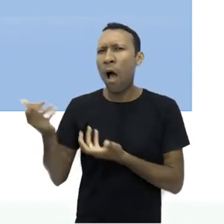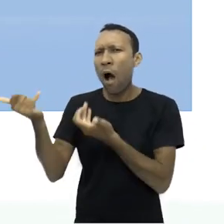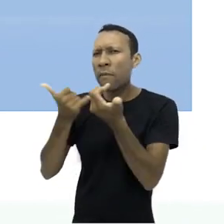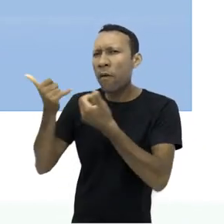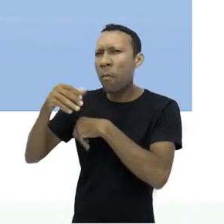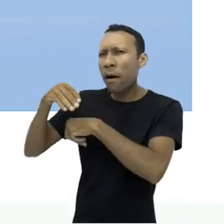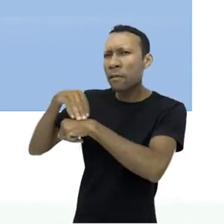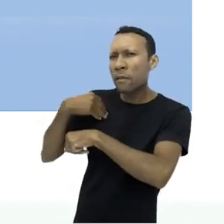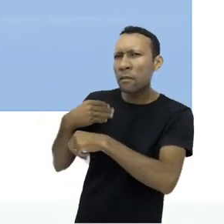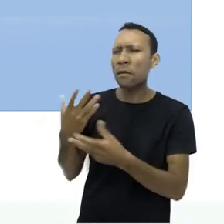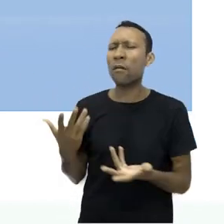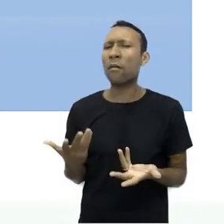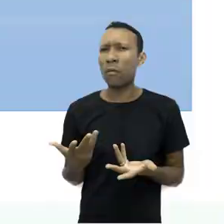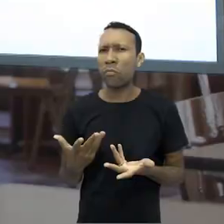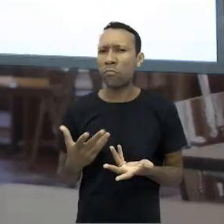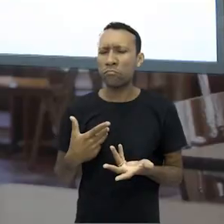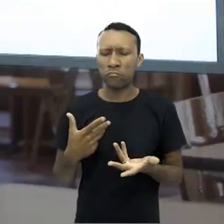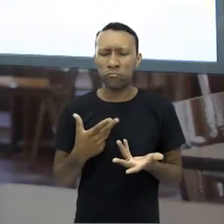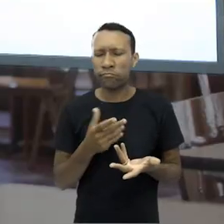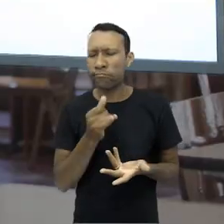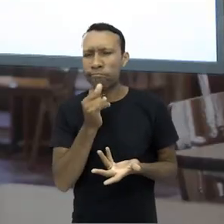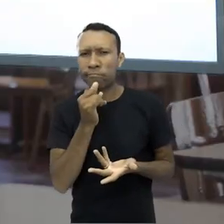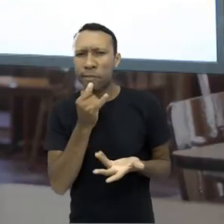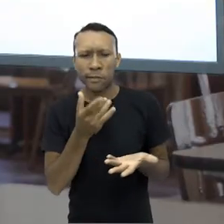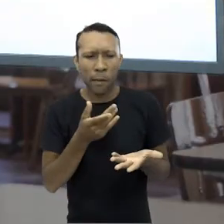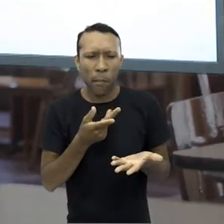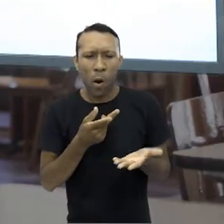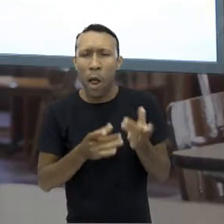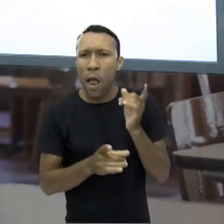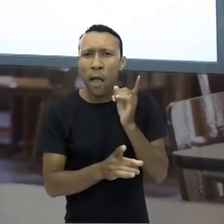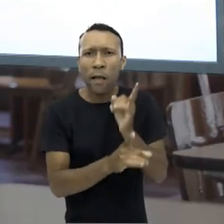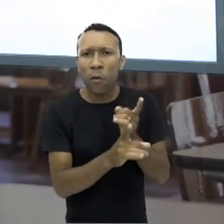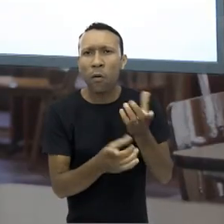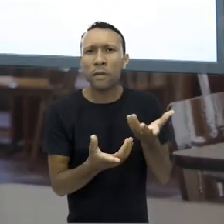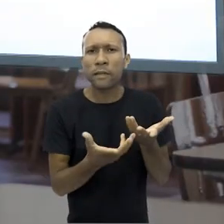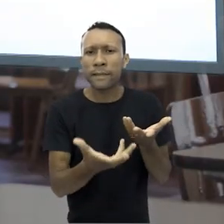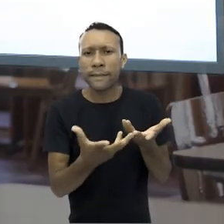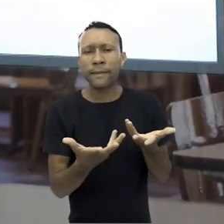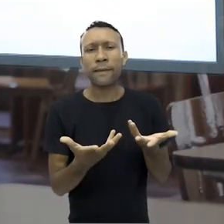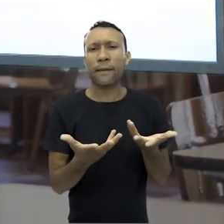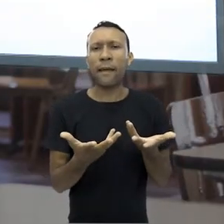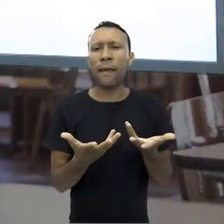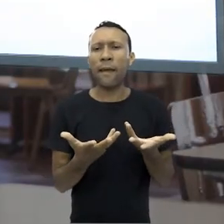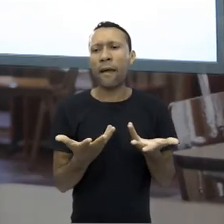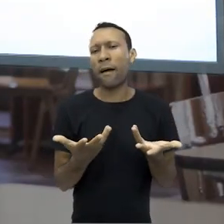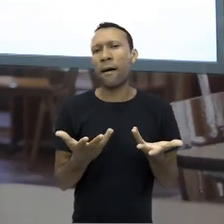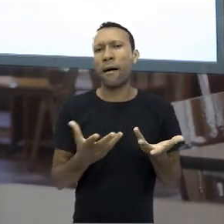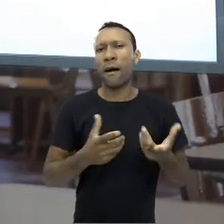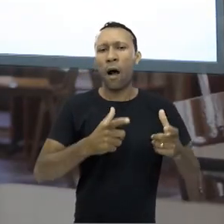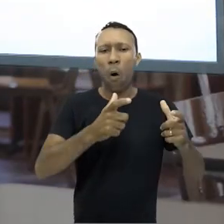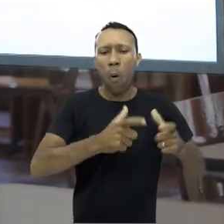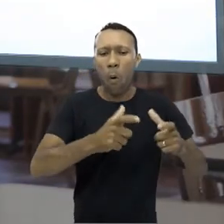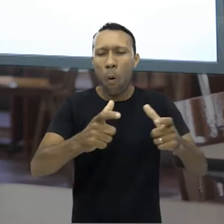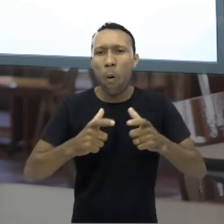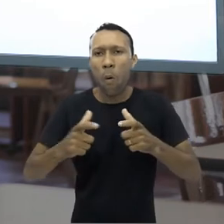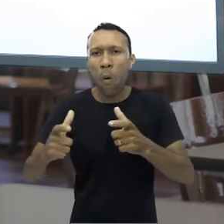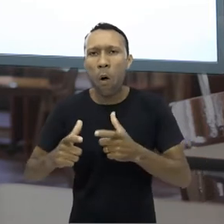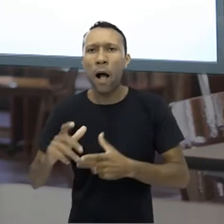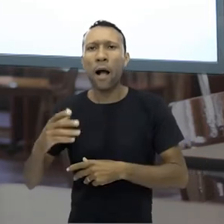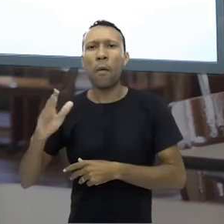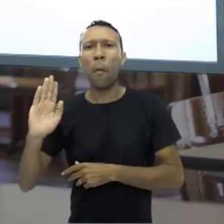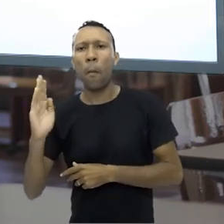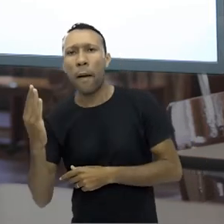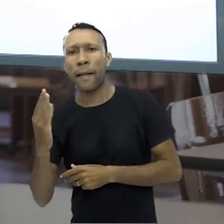da casa 1 e da casa 2, eu consigo identificar, por exemplo, onde é que a pessoa quer, o meu cliente quer, por exemplo, que fique, onde que fica